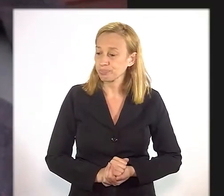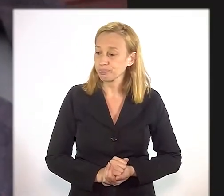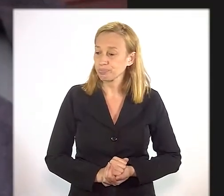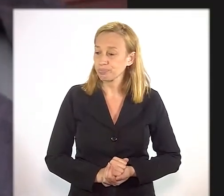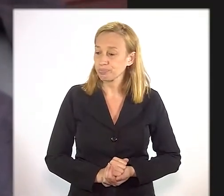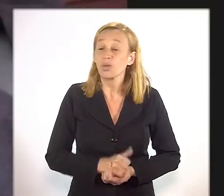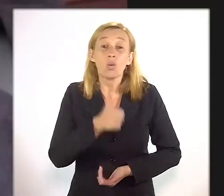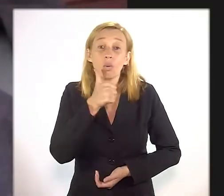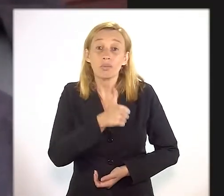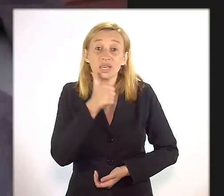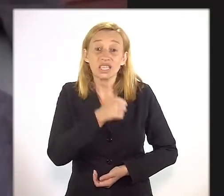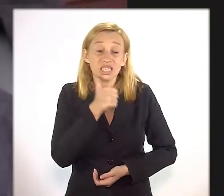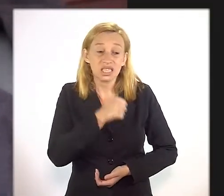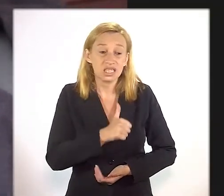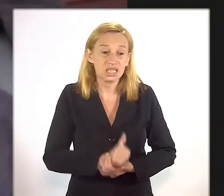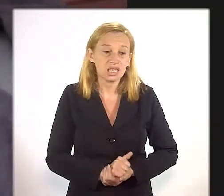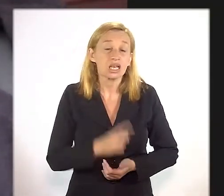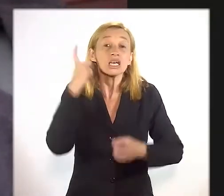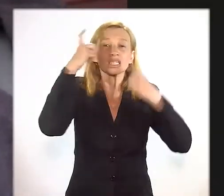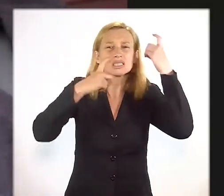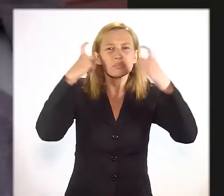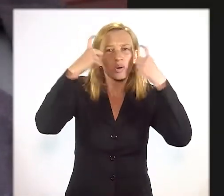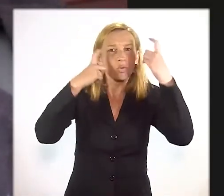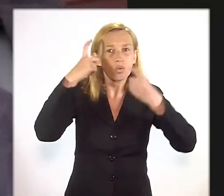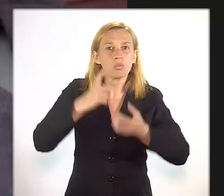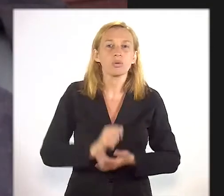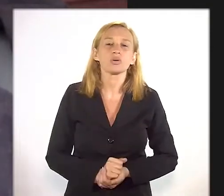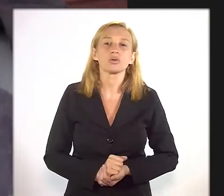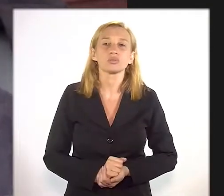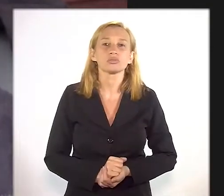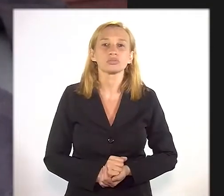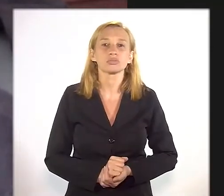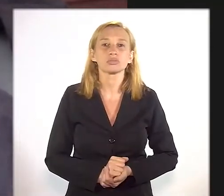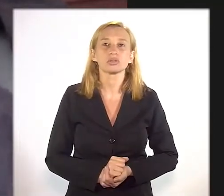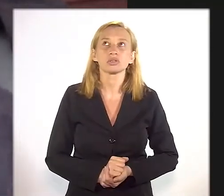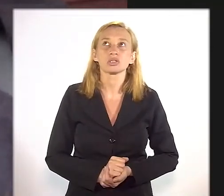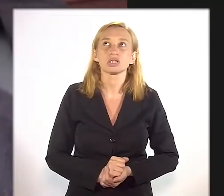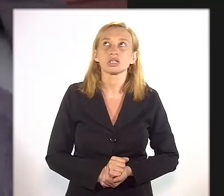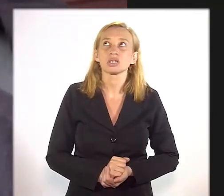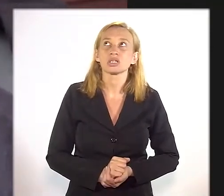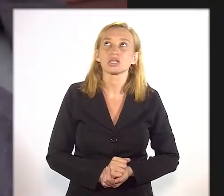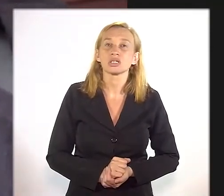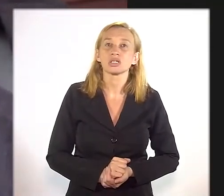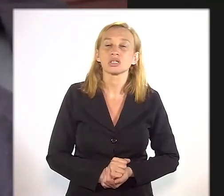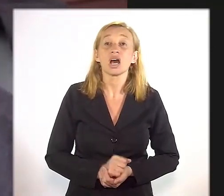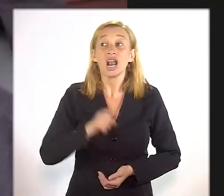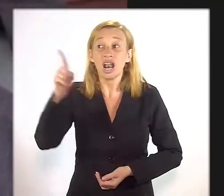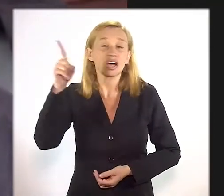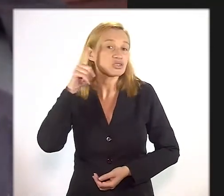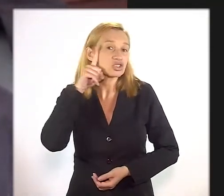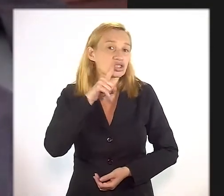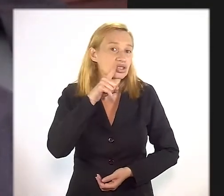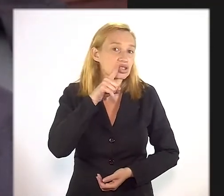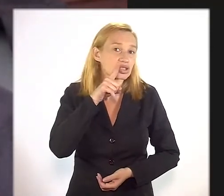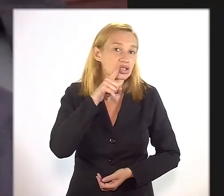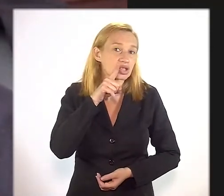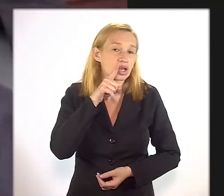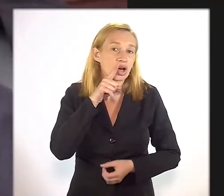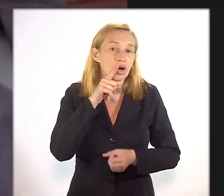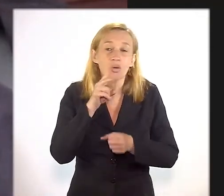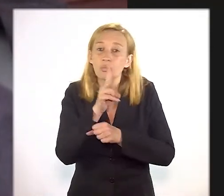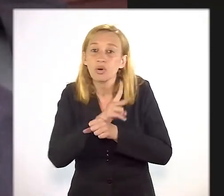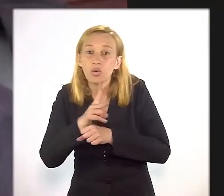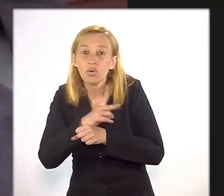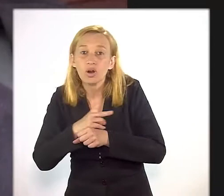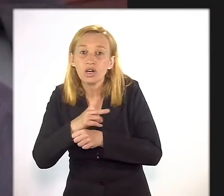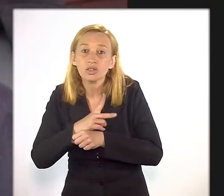planetária. Uma menina que se preocupa com o fato de a NASA, a que manda fotões para o espaço, lá nos Estados Unidos, estar à procura